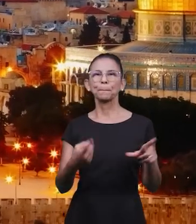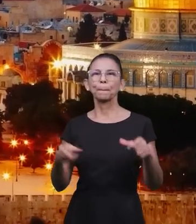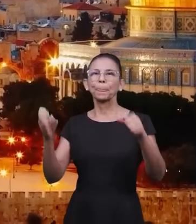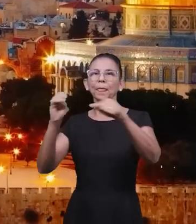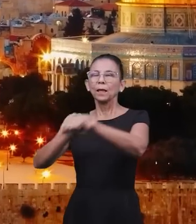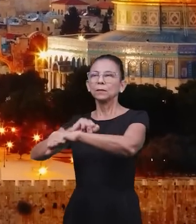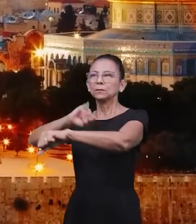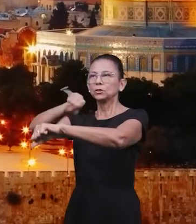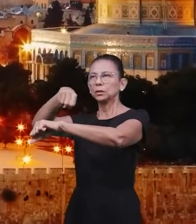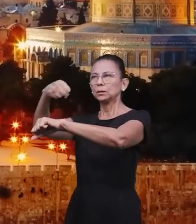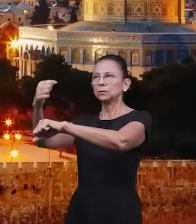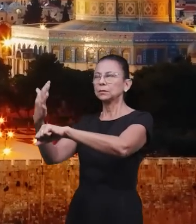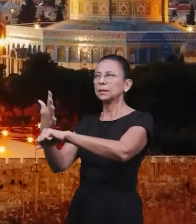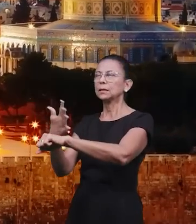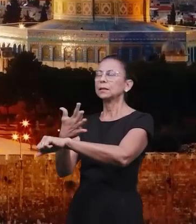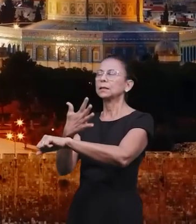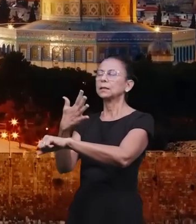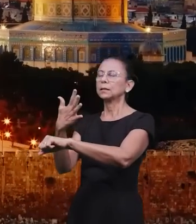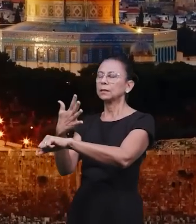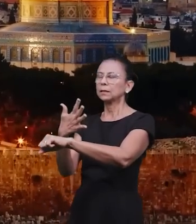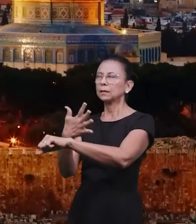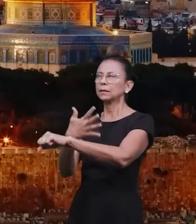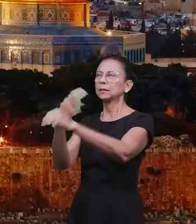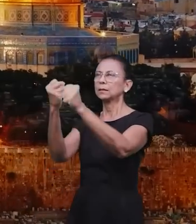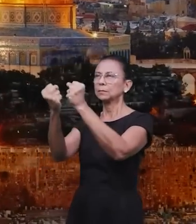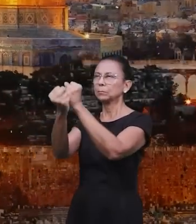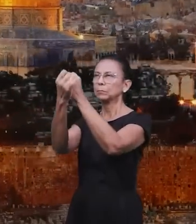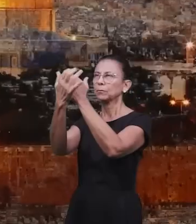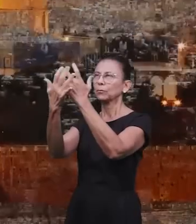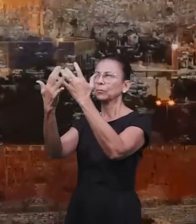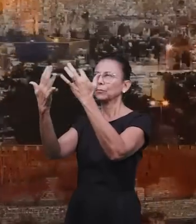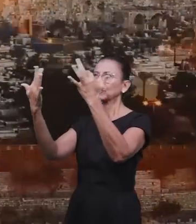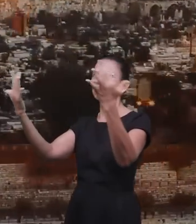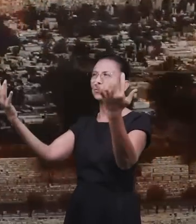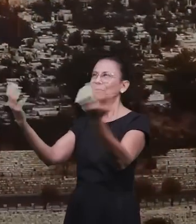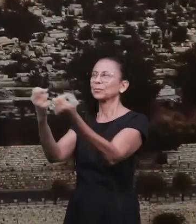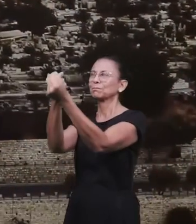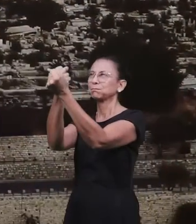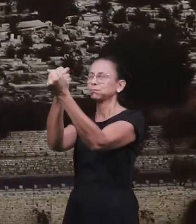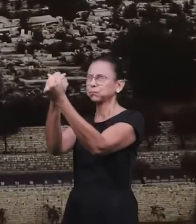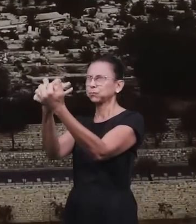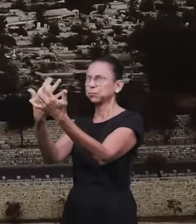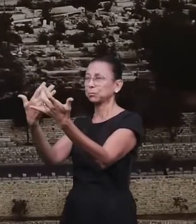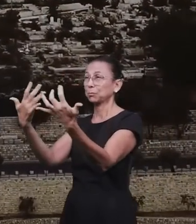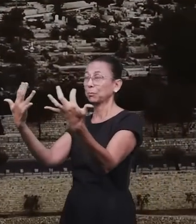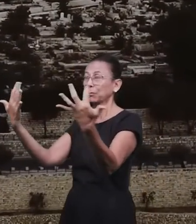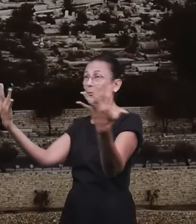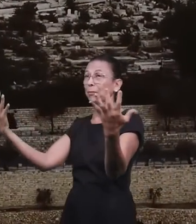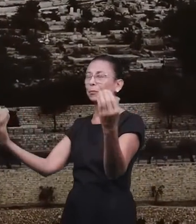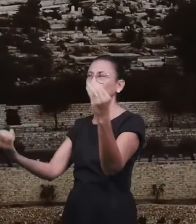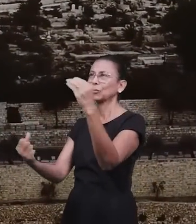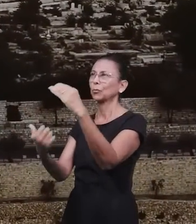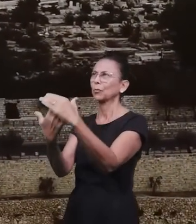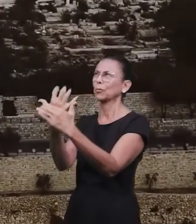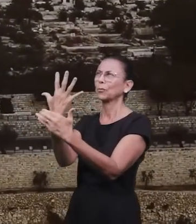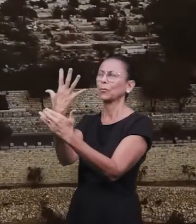de Israel. Não conseguiram até hoje conquistar o lugar do templo, que está na mão de